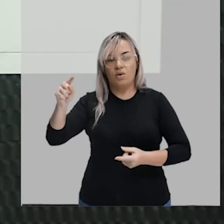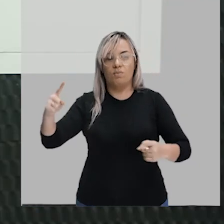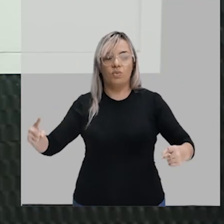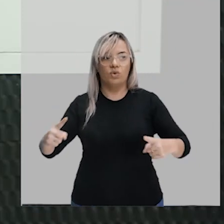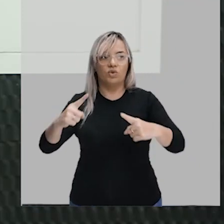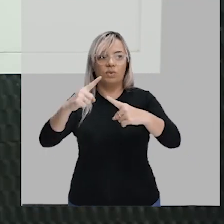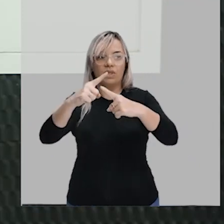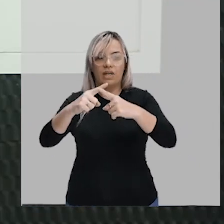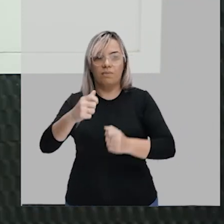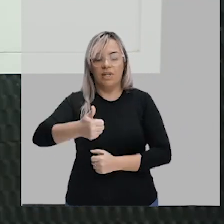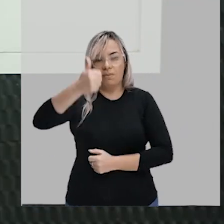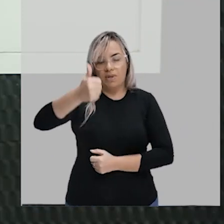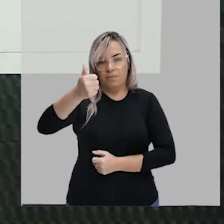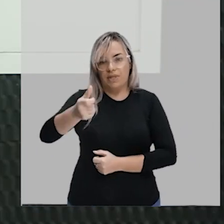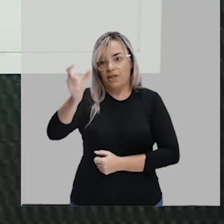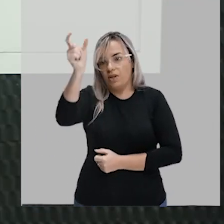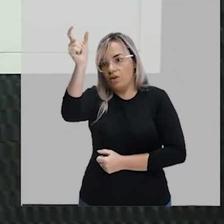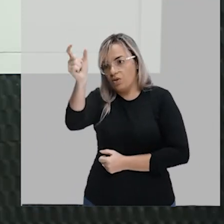B.